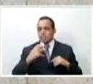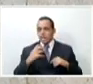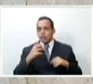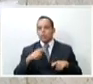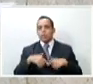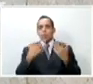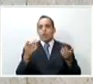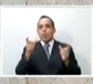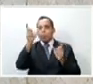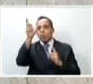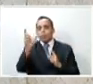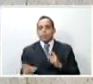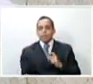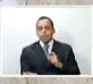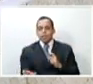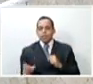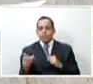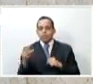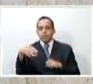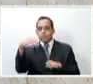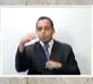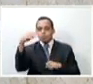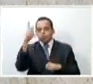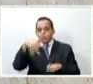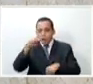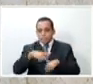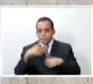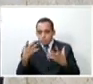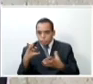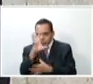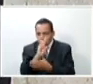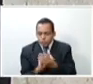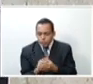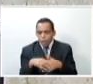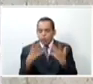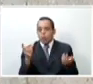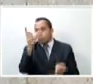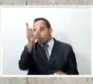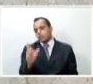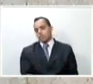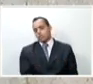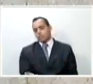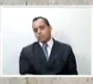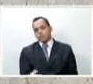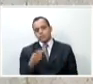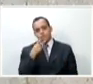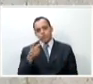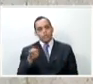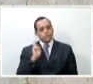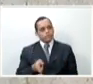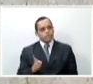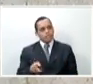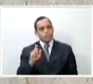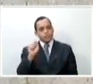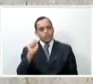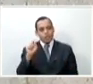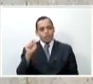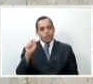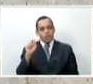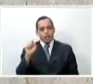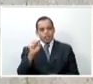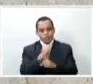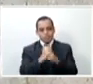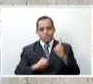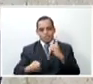modelo de país que estamos projetando. Eu tenho dito isso em meus discursos e minhas palavras, o seguinte: a sociedade precisa